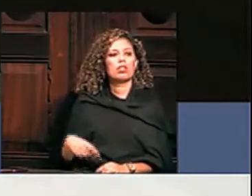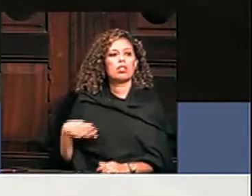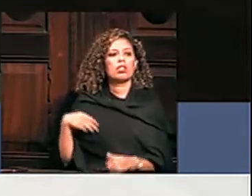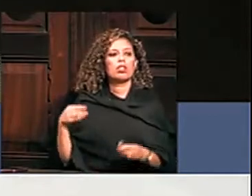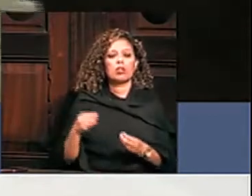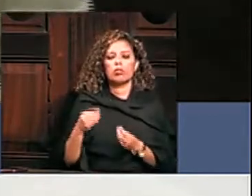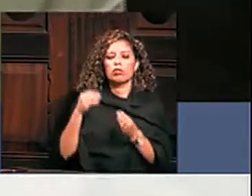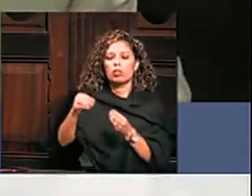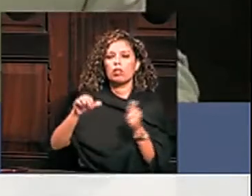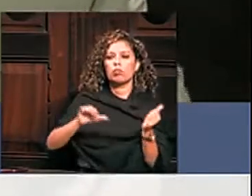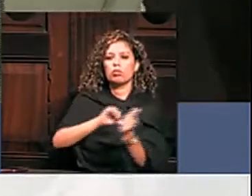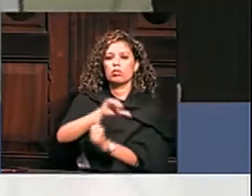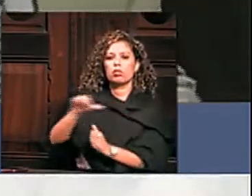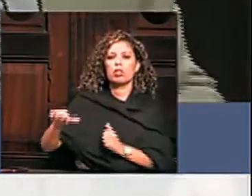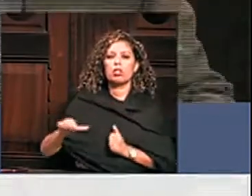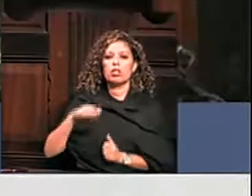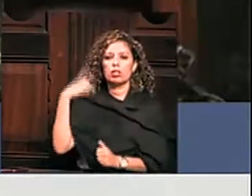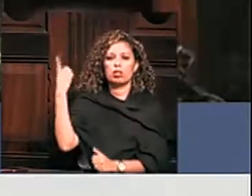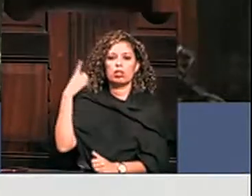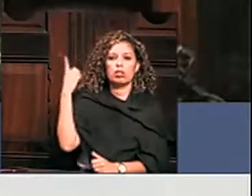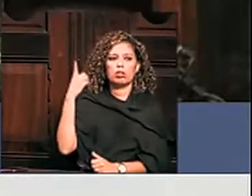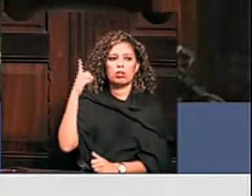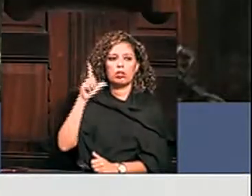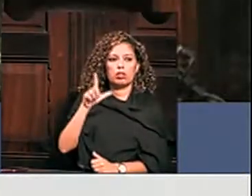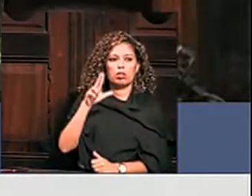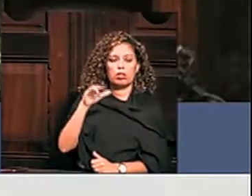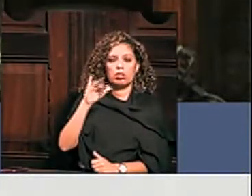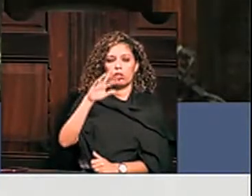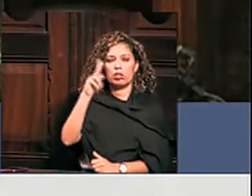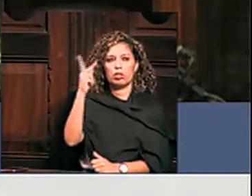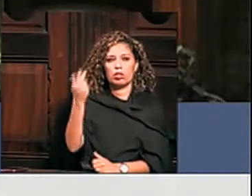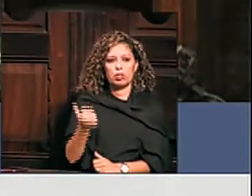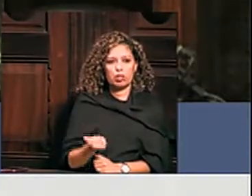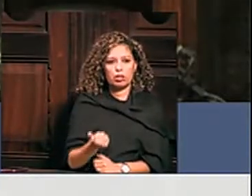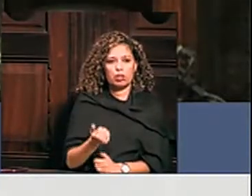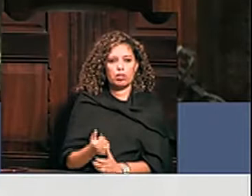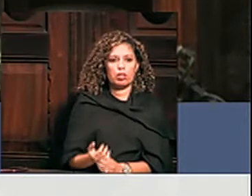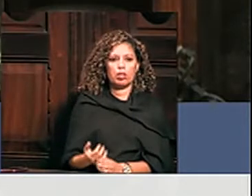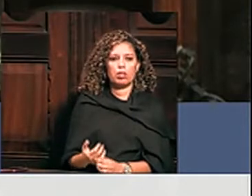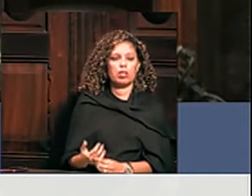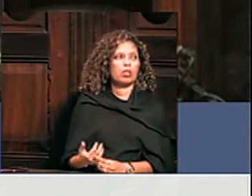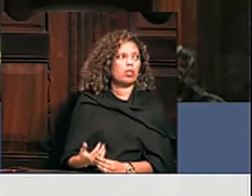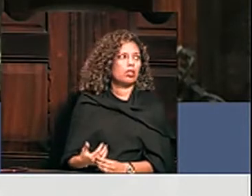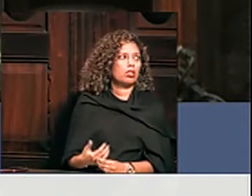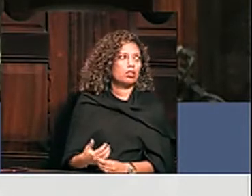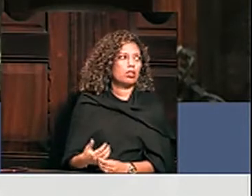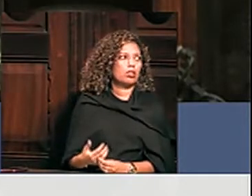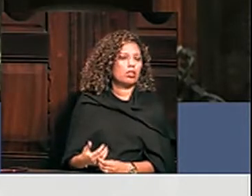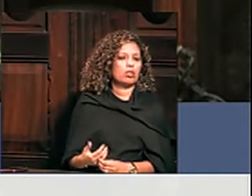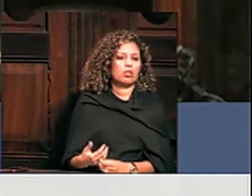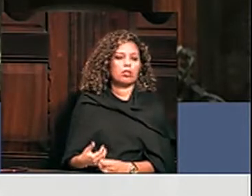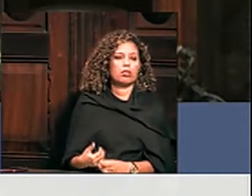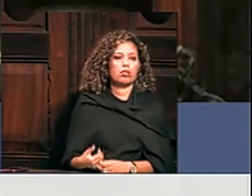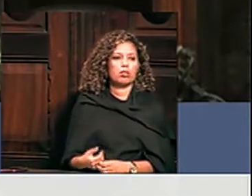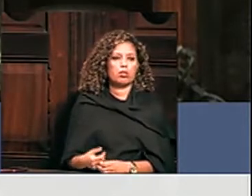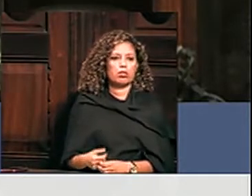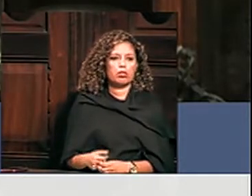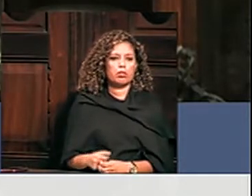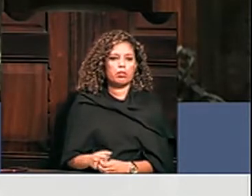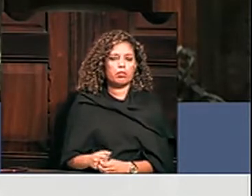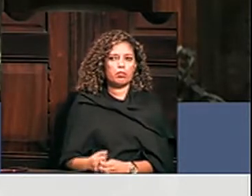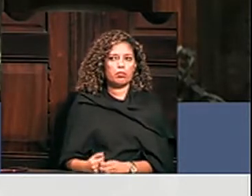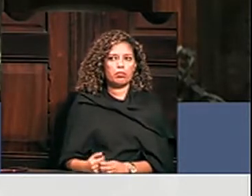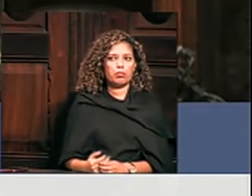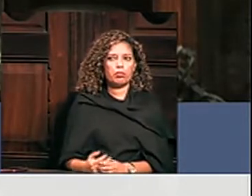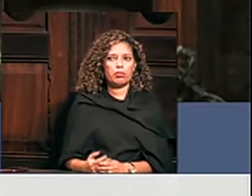Lucinha. Eu vou para o lugar dela. Atendendo a permuta, o deputado Luiz Paulo passa a ser o último permutado